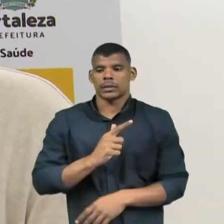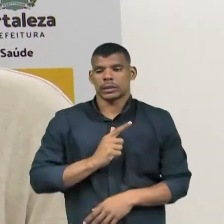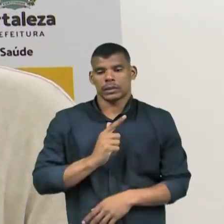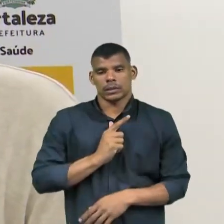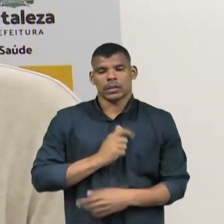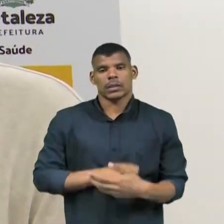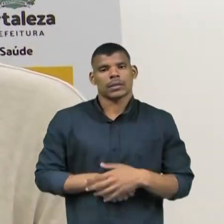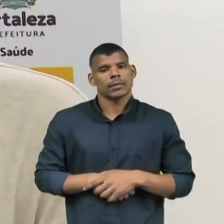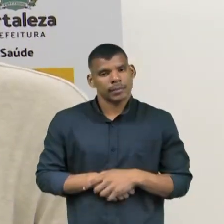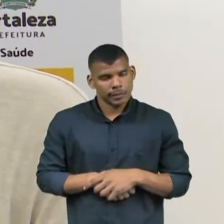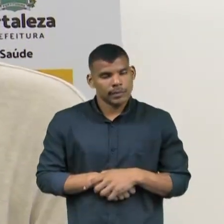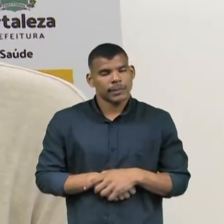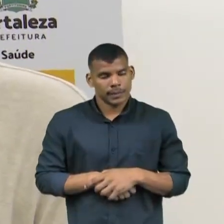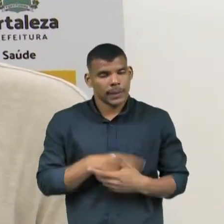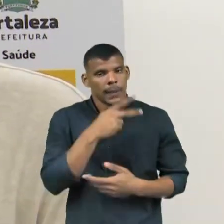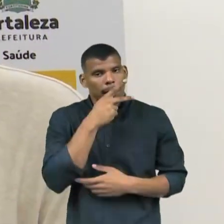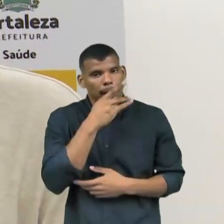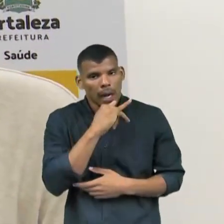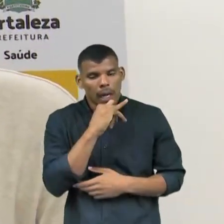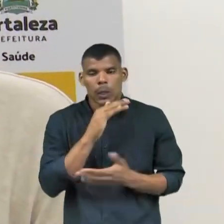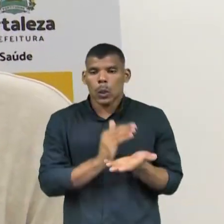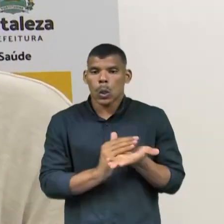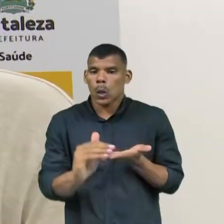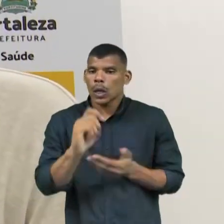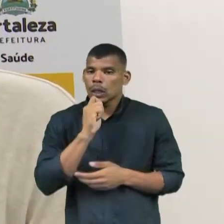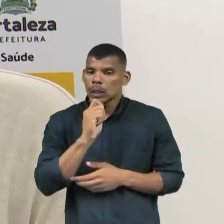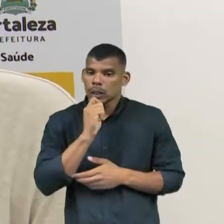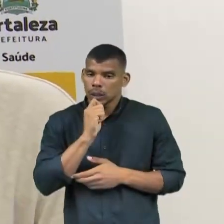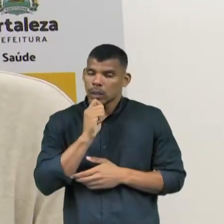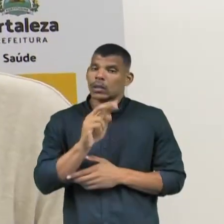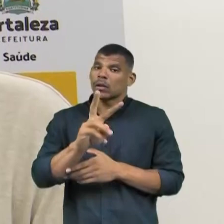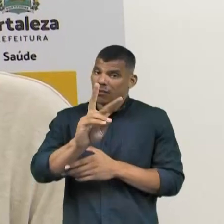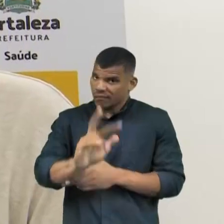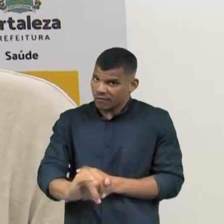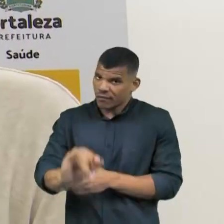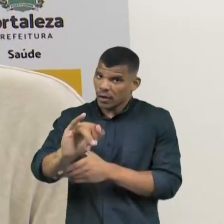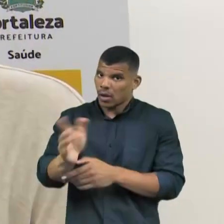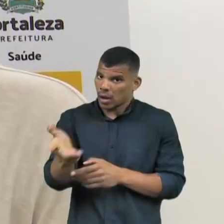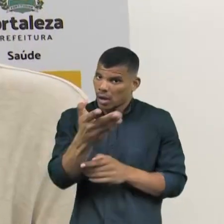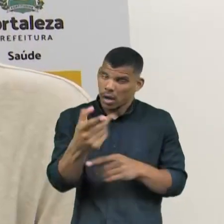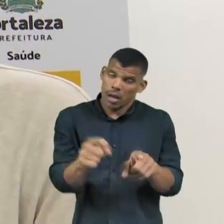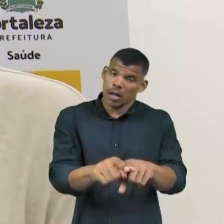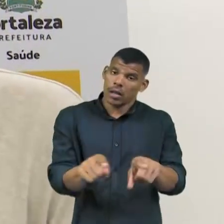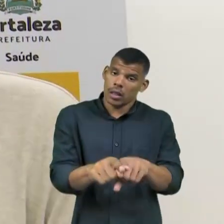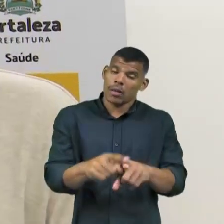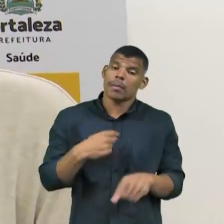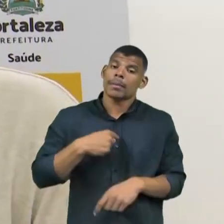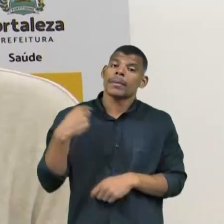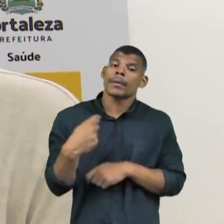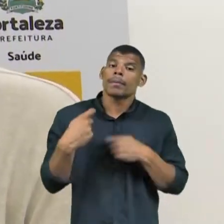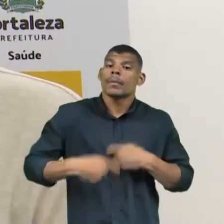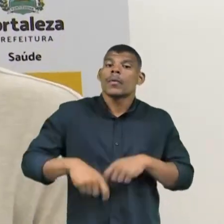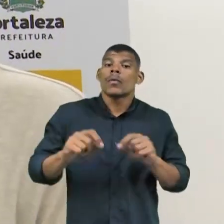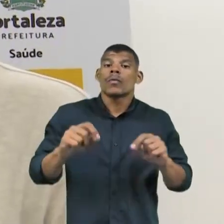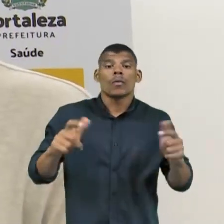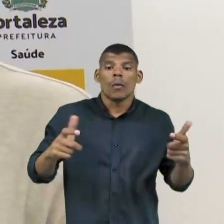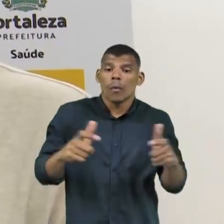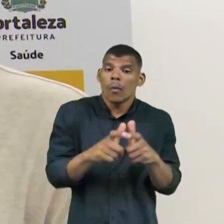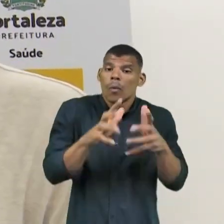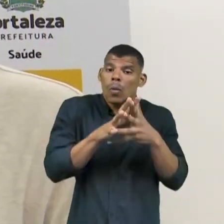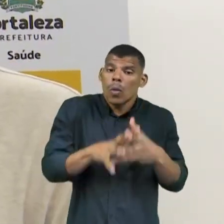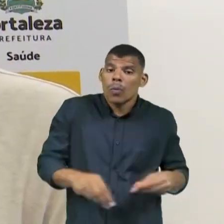vacinação. Aquele pai também que não iniciou o esquema, faça, porque a gente precisa acabar com a questão